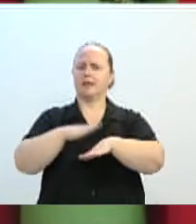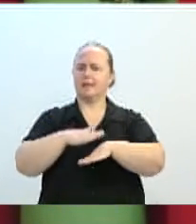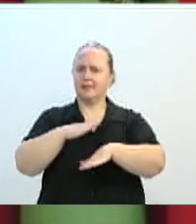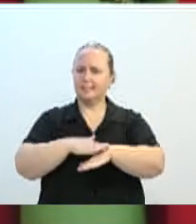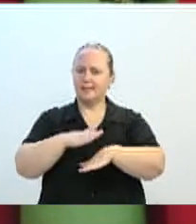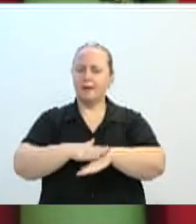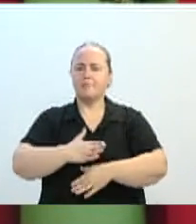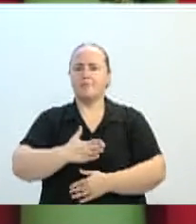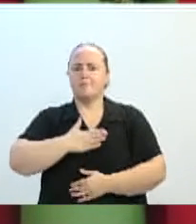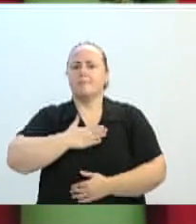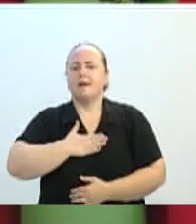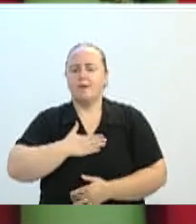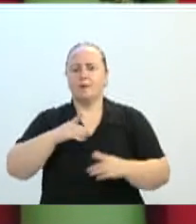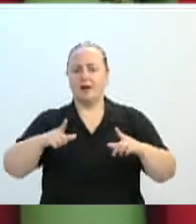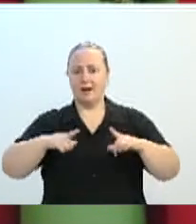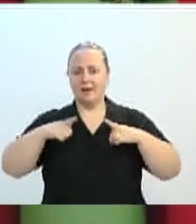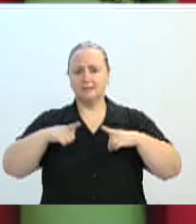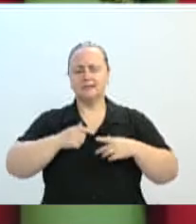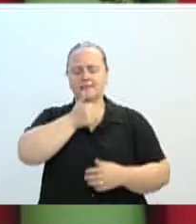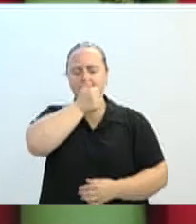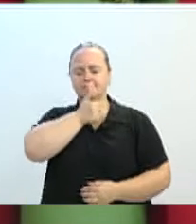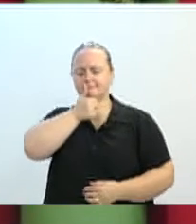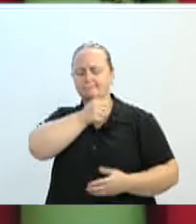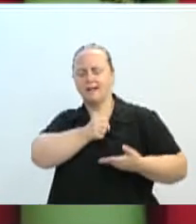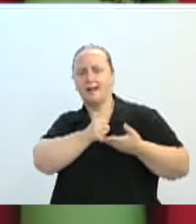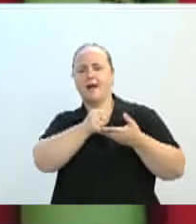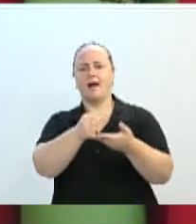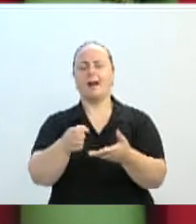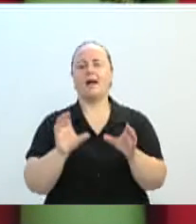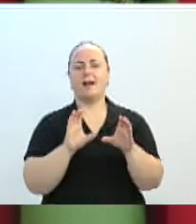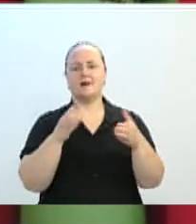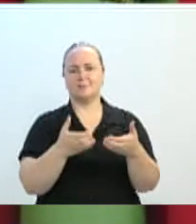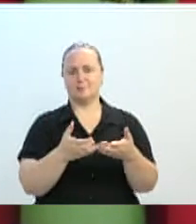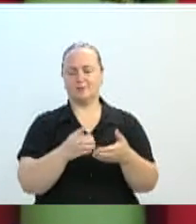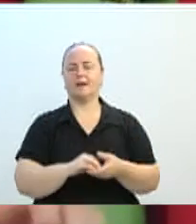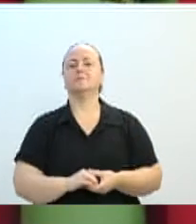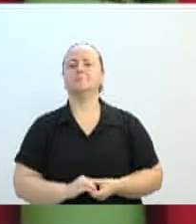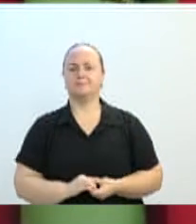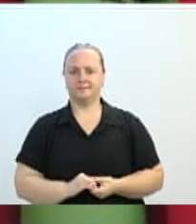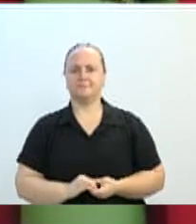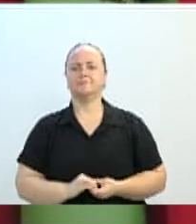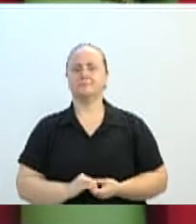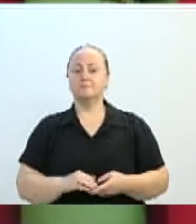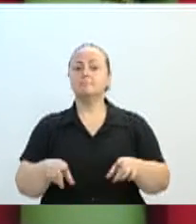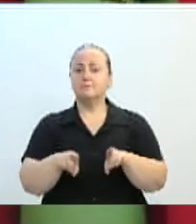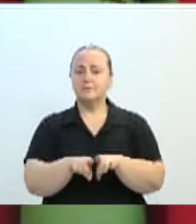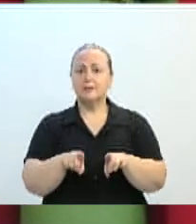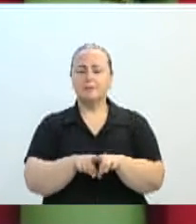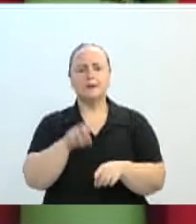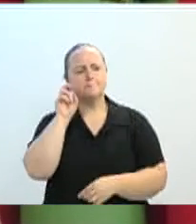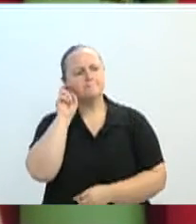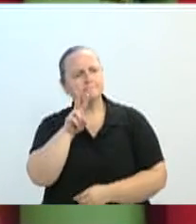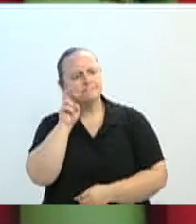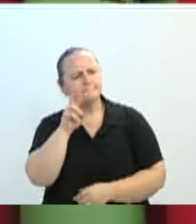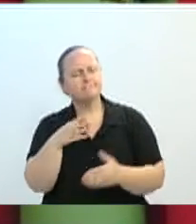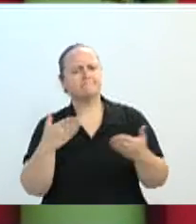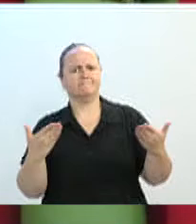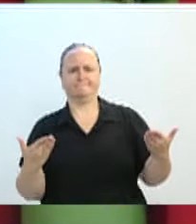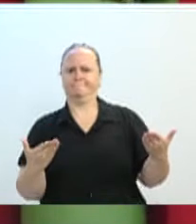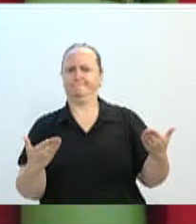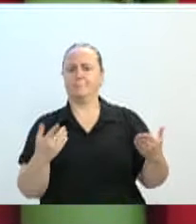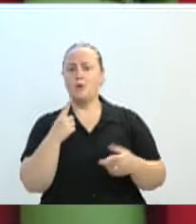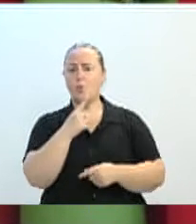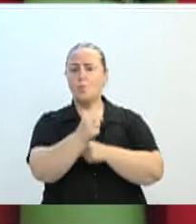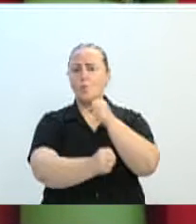nosso tempo de lazer para ajudar a comunidade a ser melhor em Contramão com aquilo que está parado pelo poder executivo um